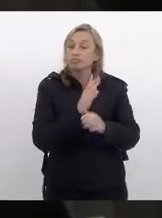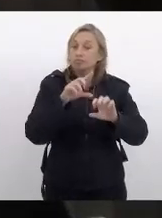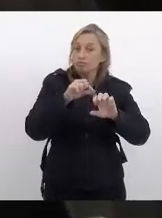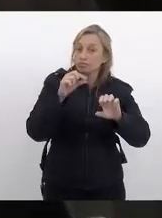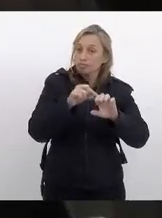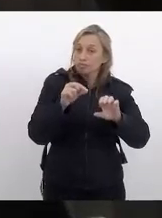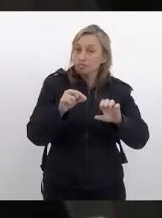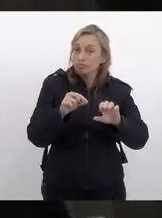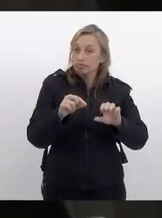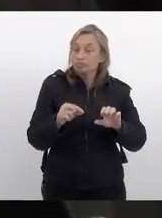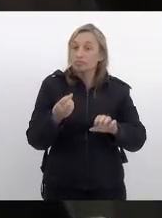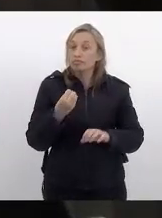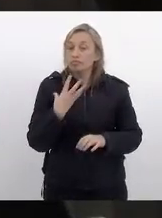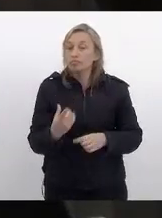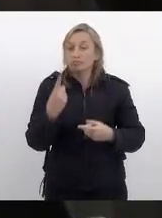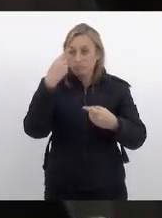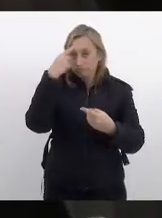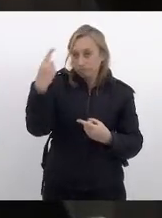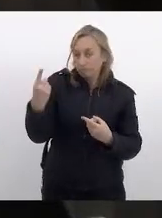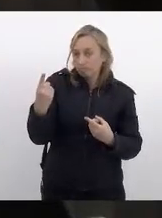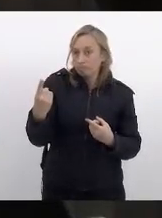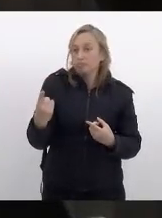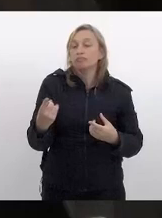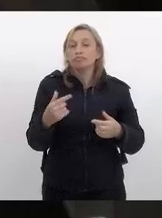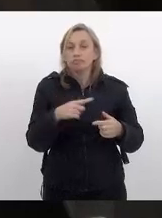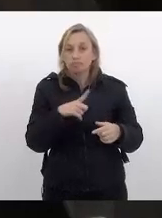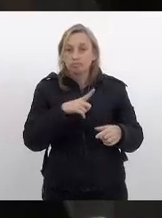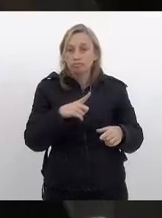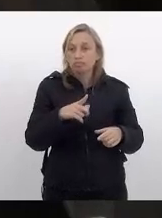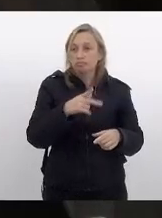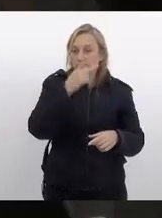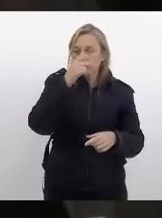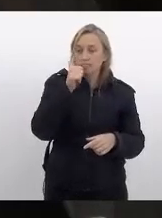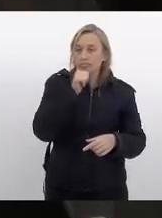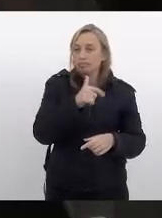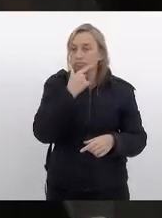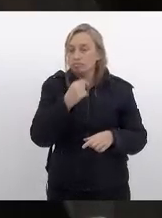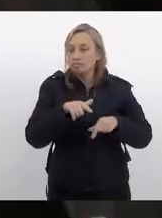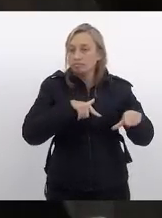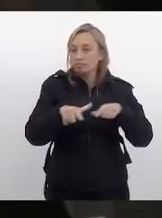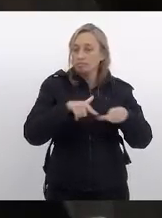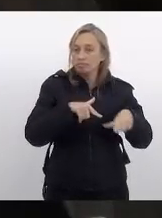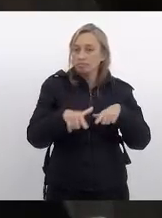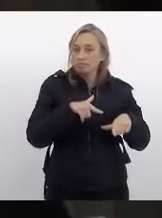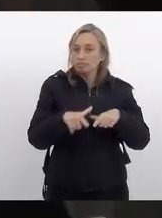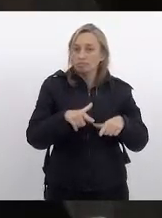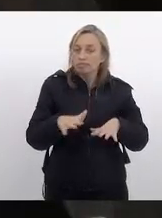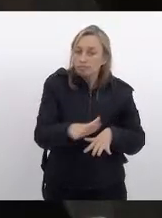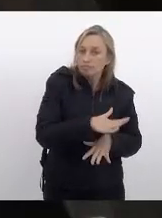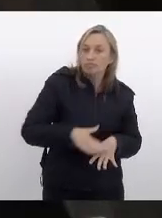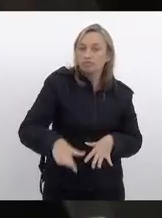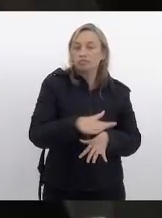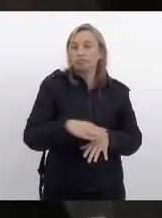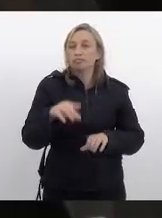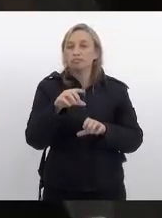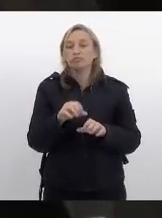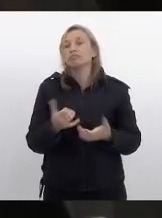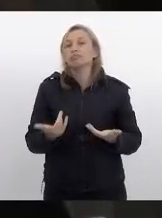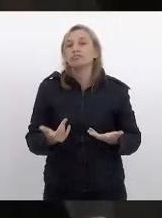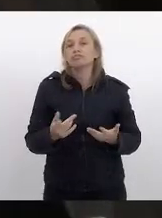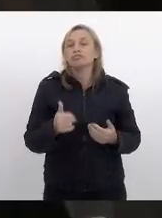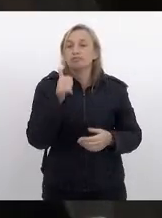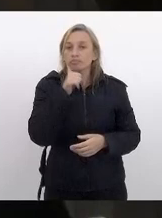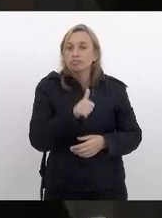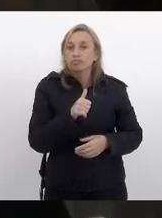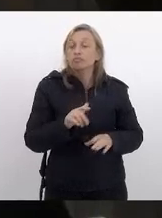é parte de boas ideias têm trabalhadoras e trabalhadores sobretudo trabalhadores economia Popular solidária é um campo hegemonizado